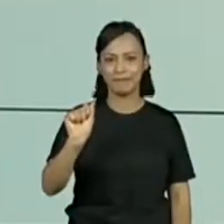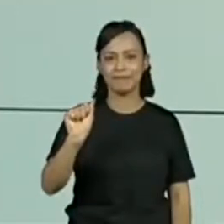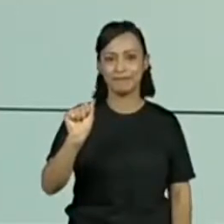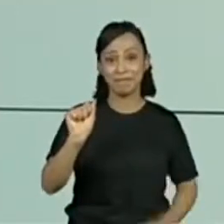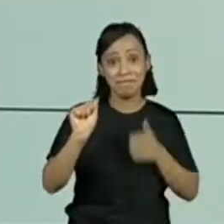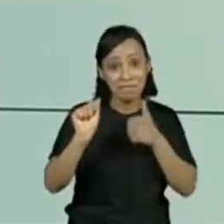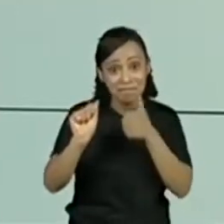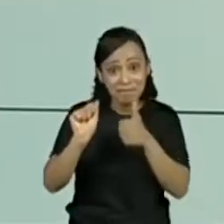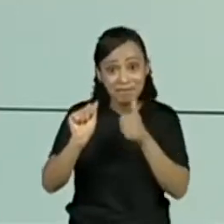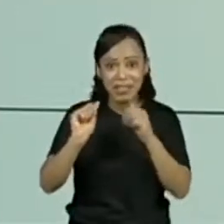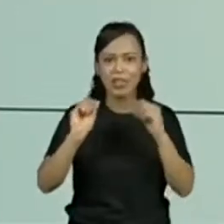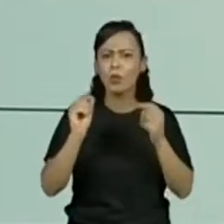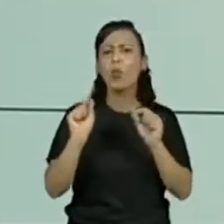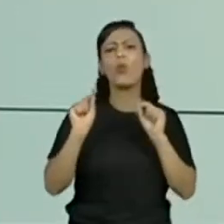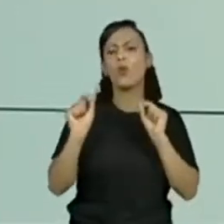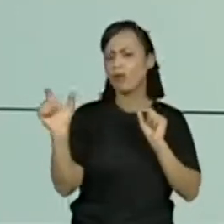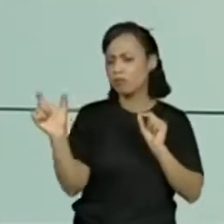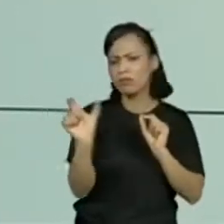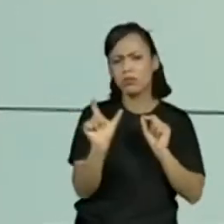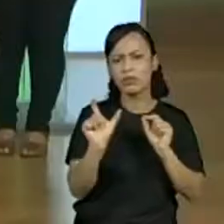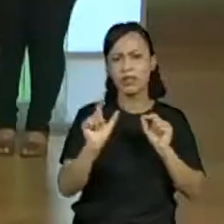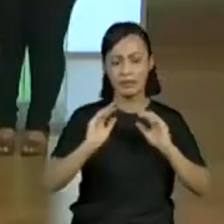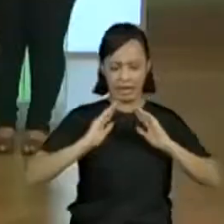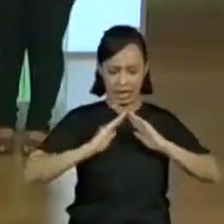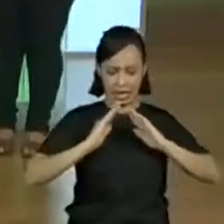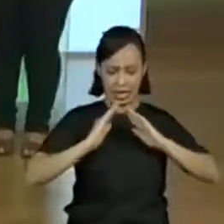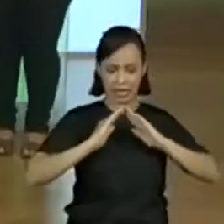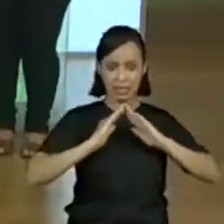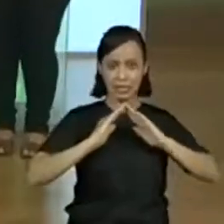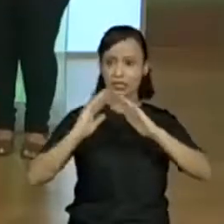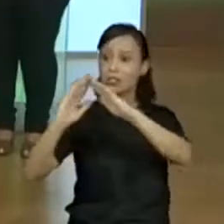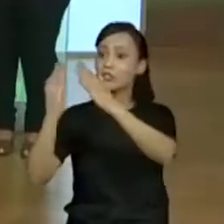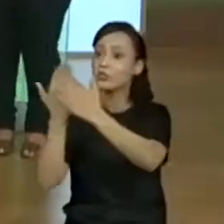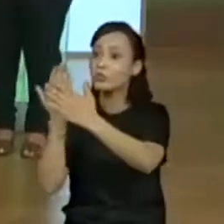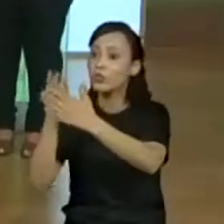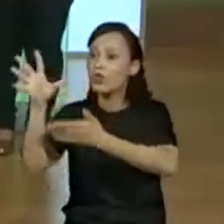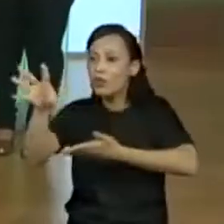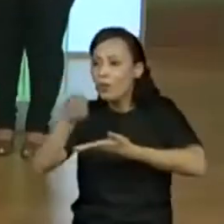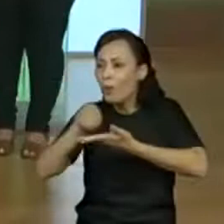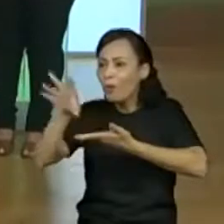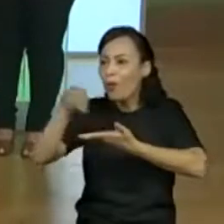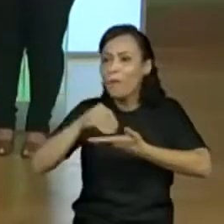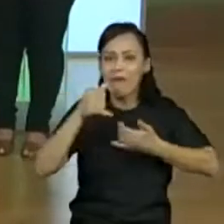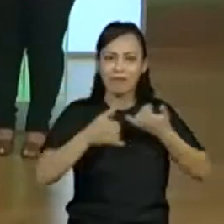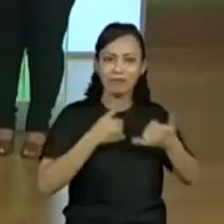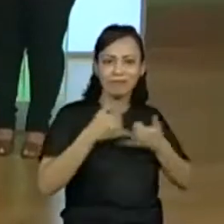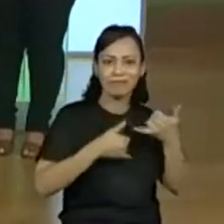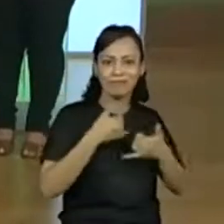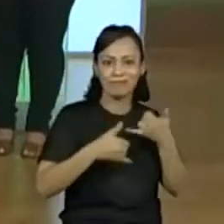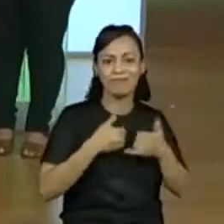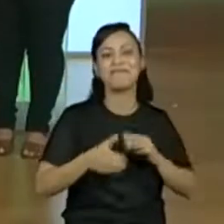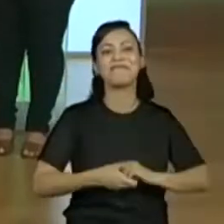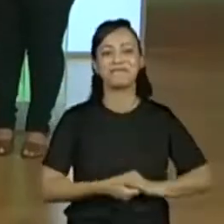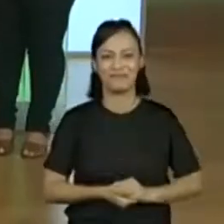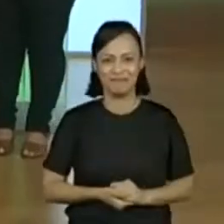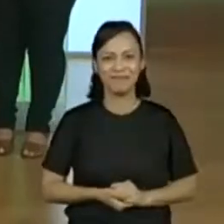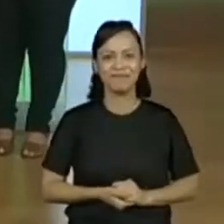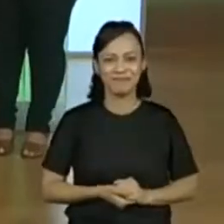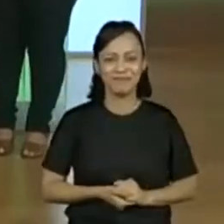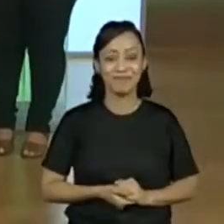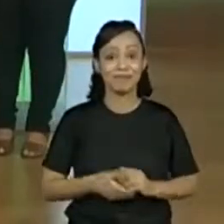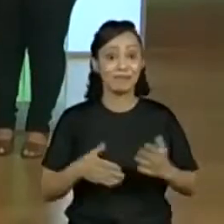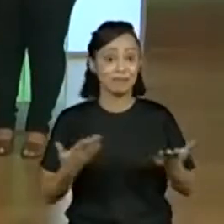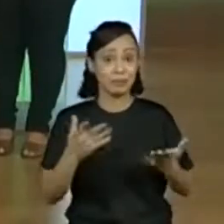e a professora vive Tô sentindo uma emoção Porque eles estão escrevendo junto com a gente então fazendo tudo juntinho com a gente e as